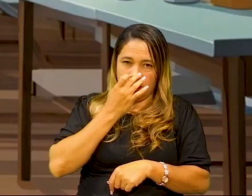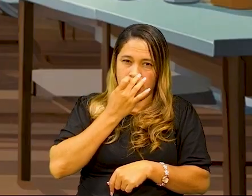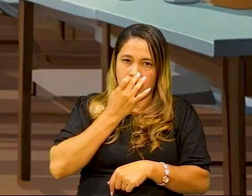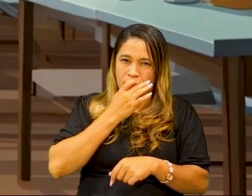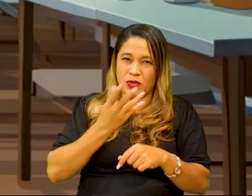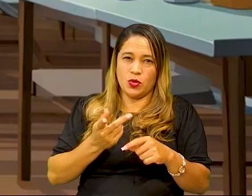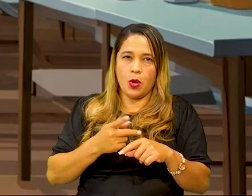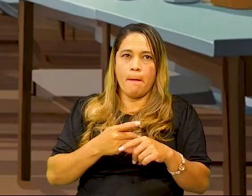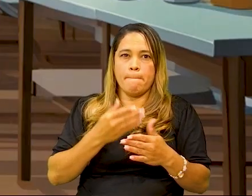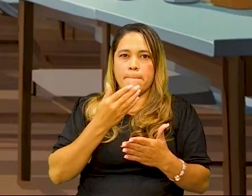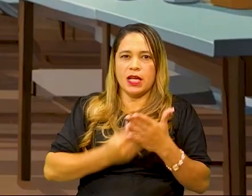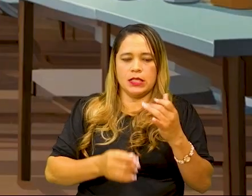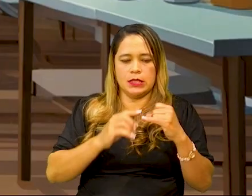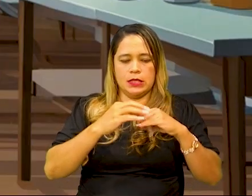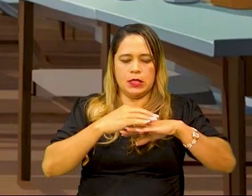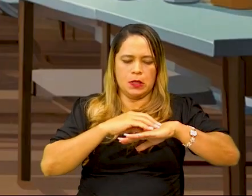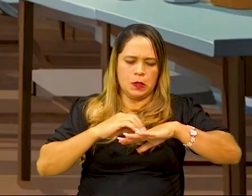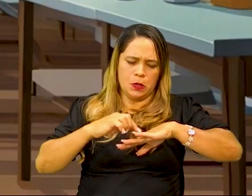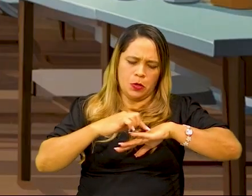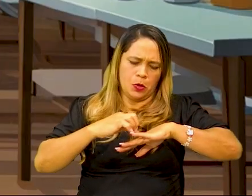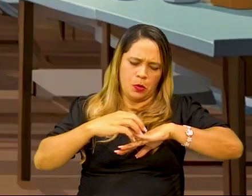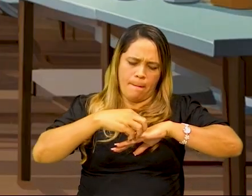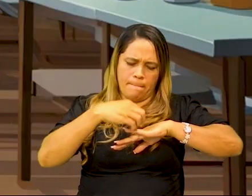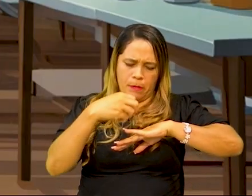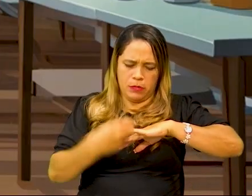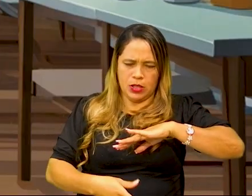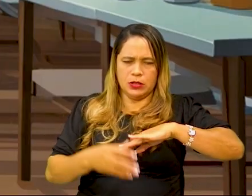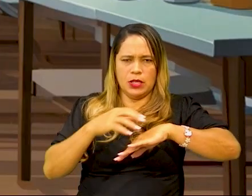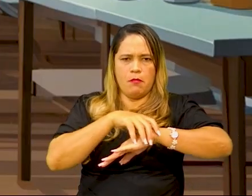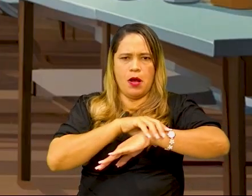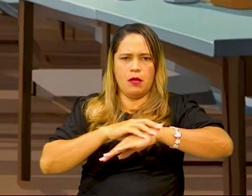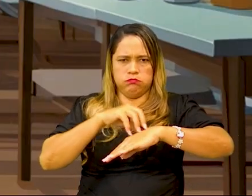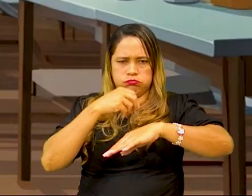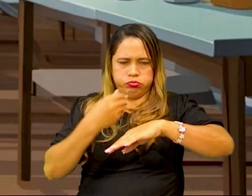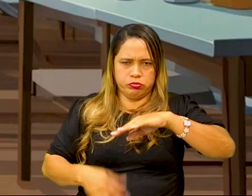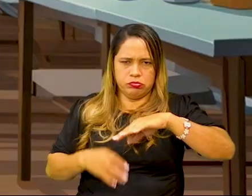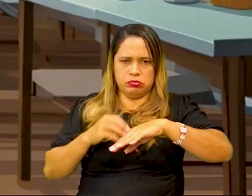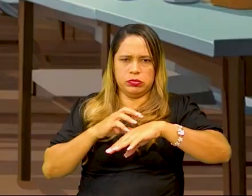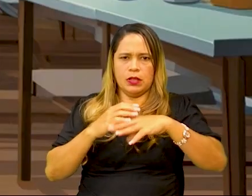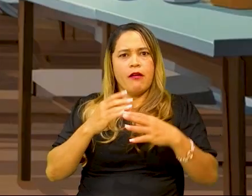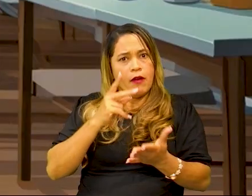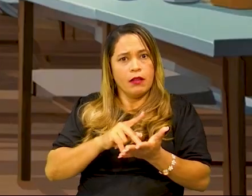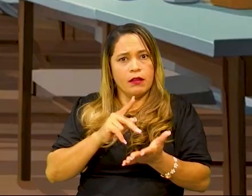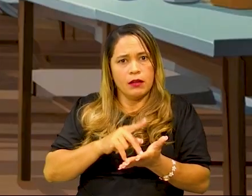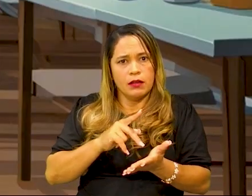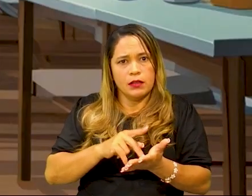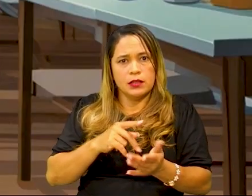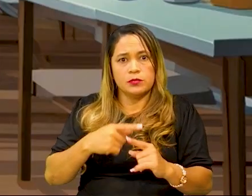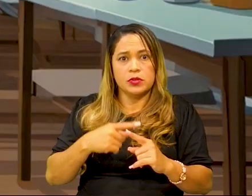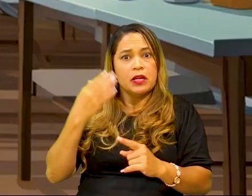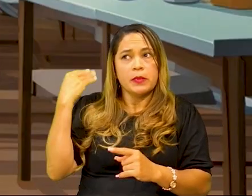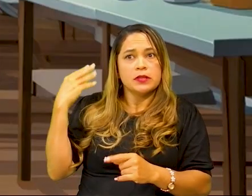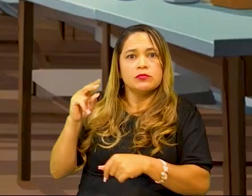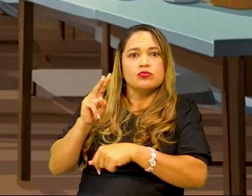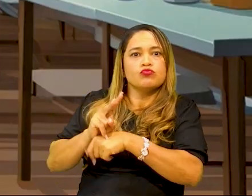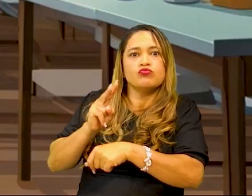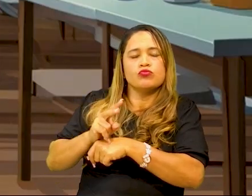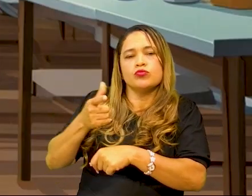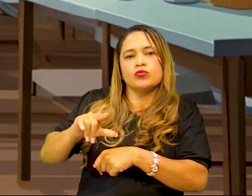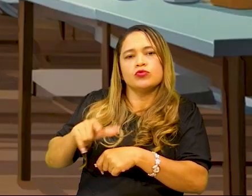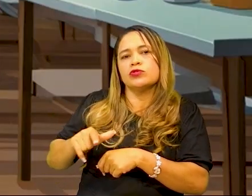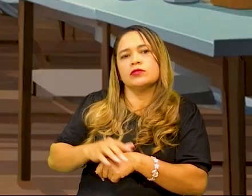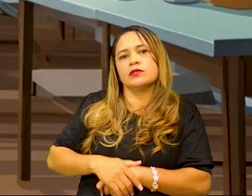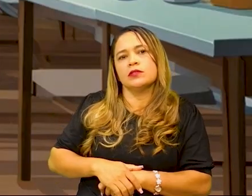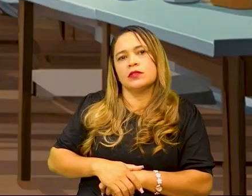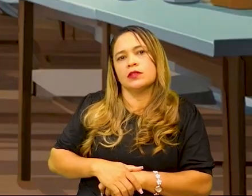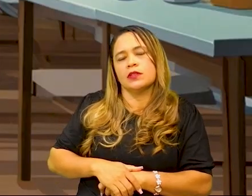perdiam membros, perdiam dedos, perdiam mãos, perdiam pés, e é verdade, porque naquela época não tinha tratamento. Então o cara